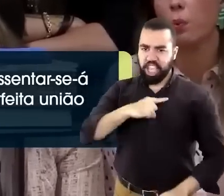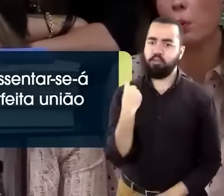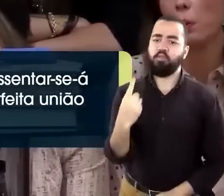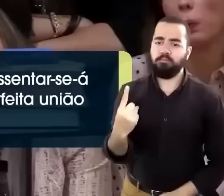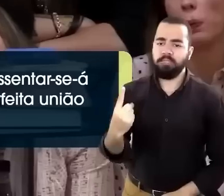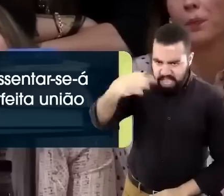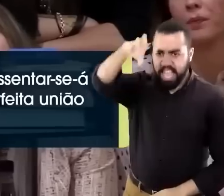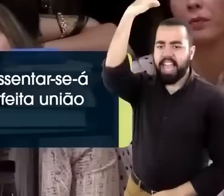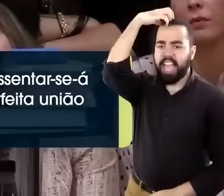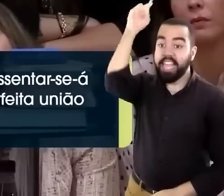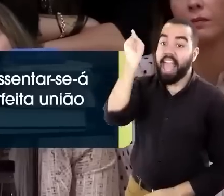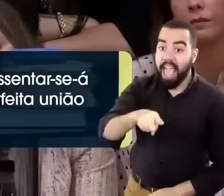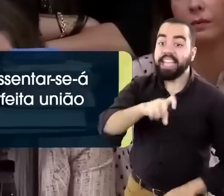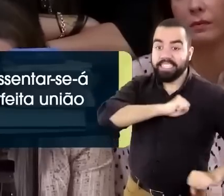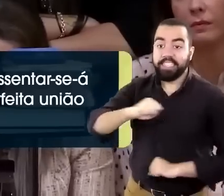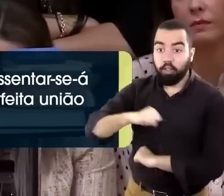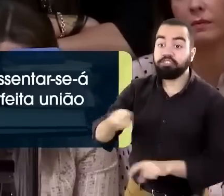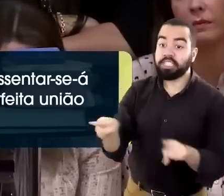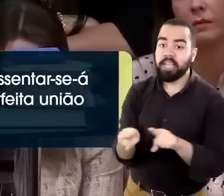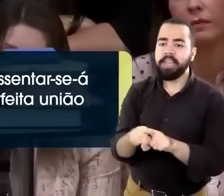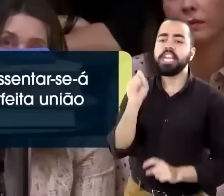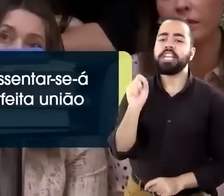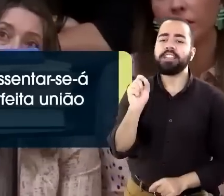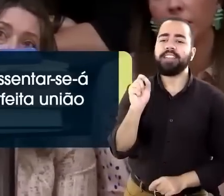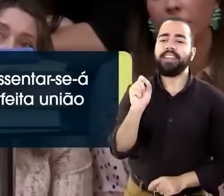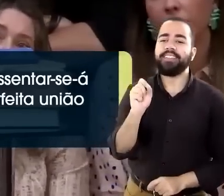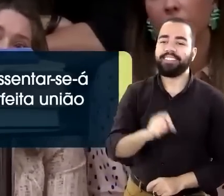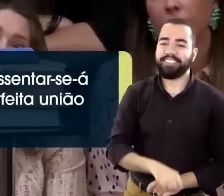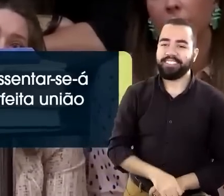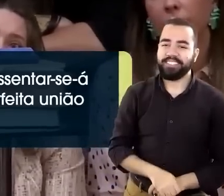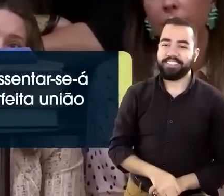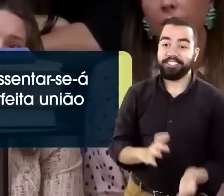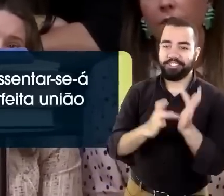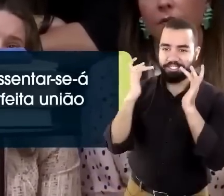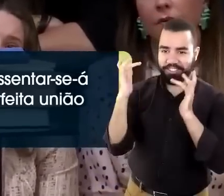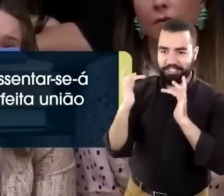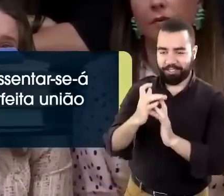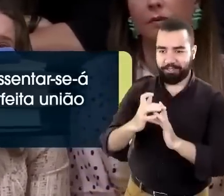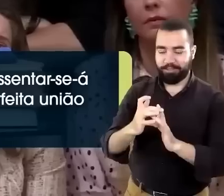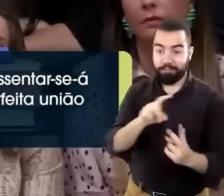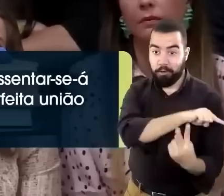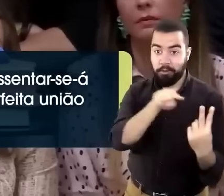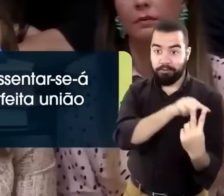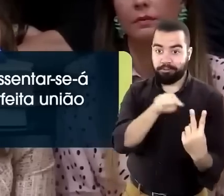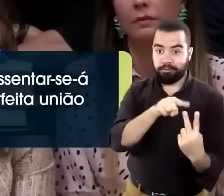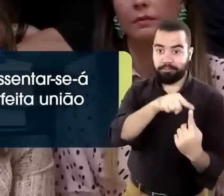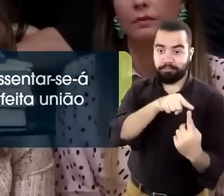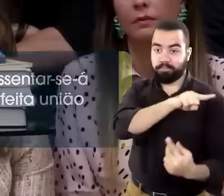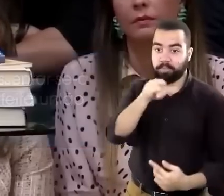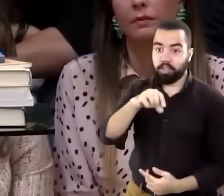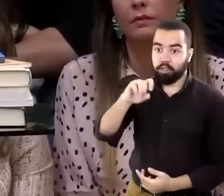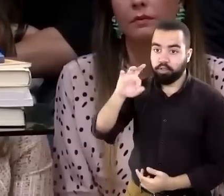rei, que é rei e que é sacerdote. Esses dois filhos da unção, esses dois filhos do óleo, Zorobabel